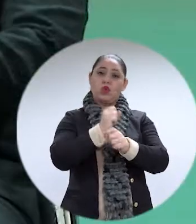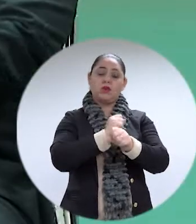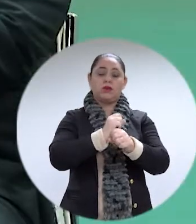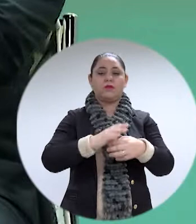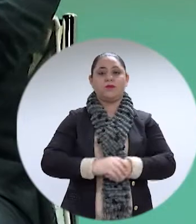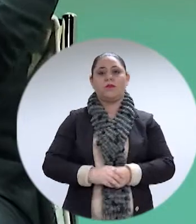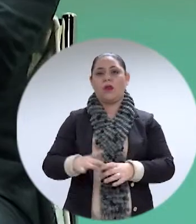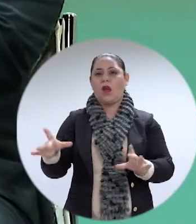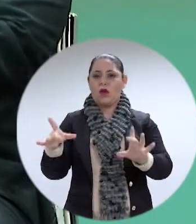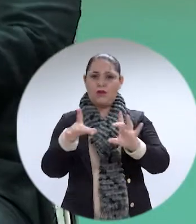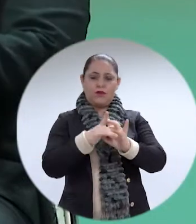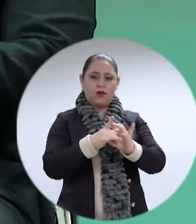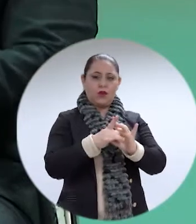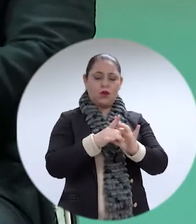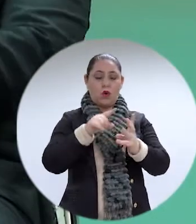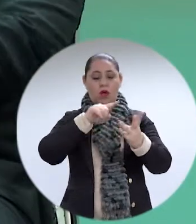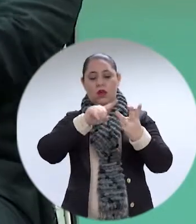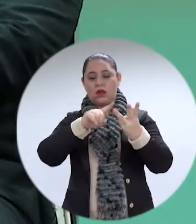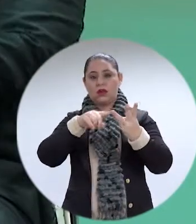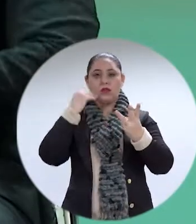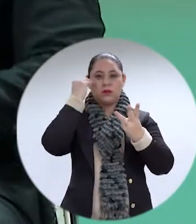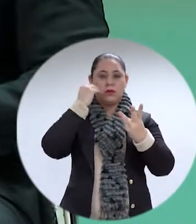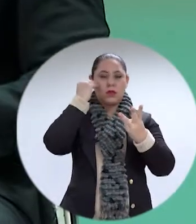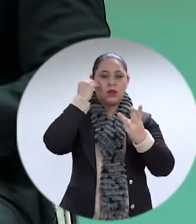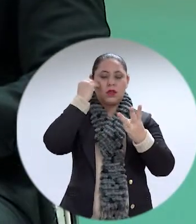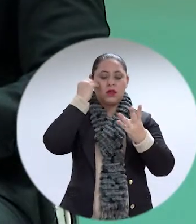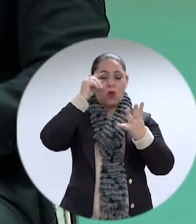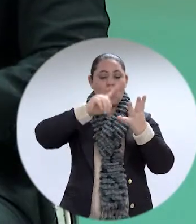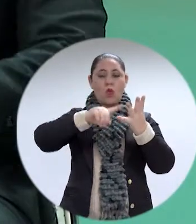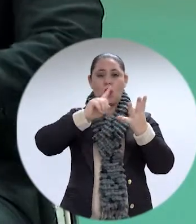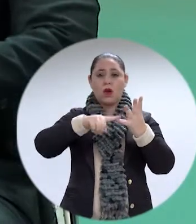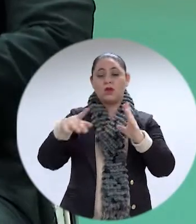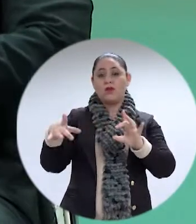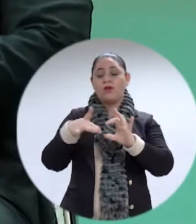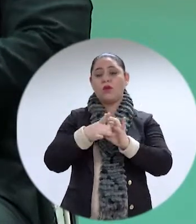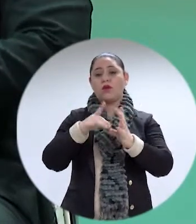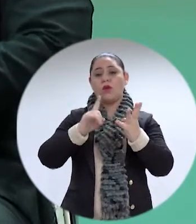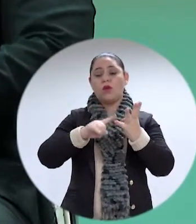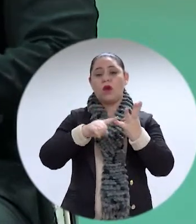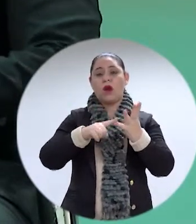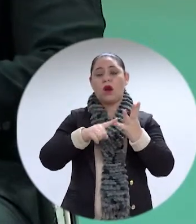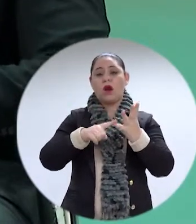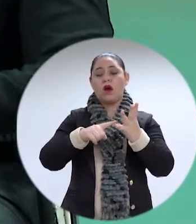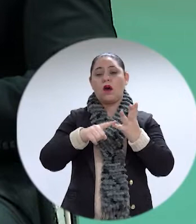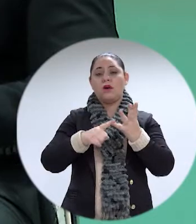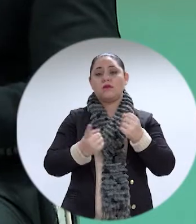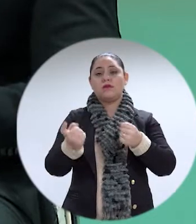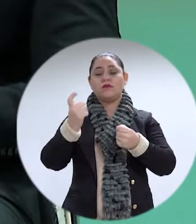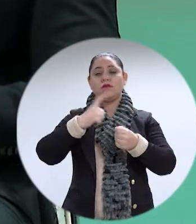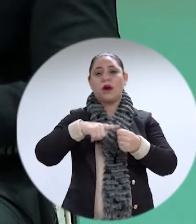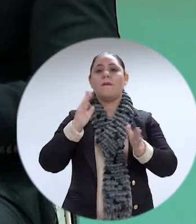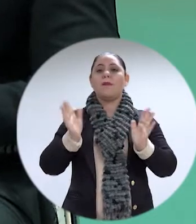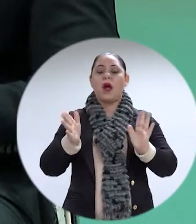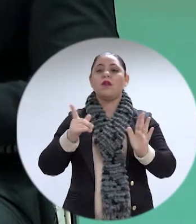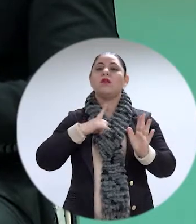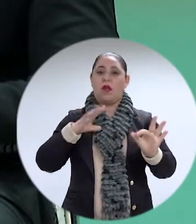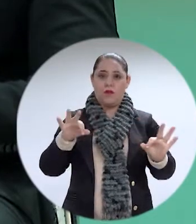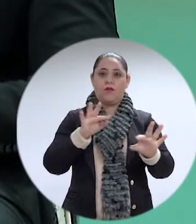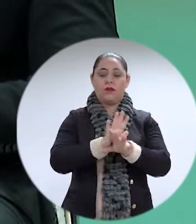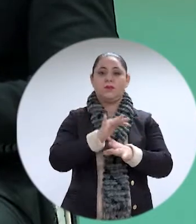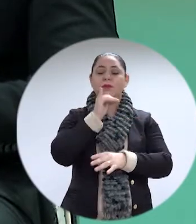Então, eu tenho o vínculo de experiência, que é um terceiro vínculo. O quarto vínculo é o vínculo de contratação por